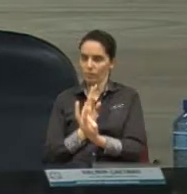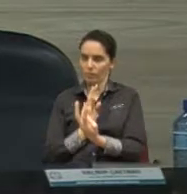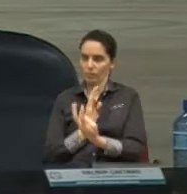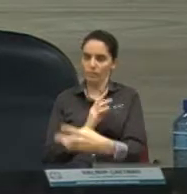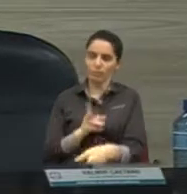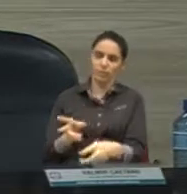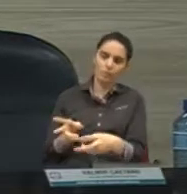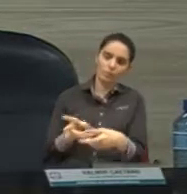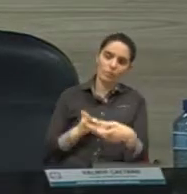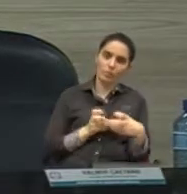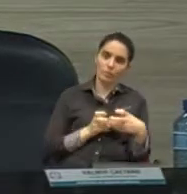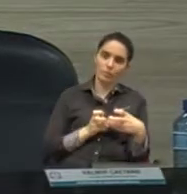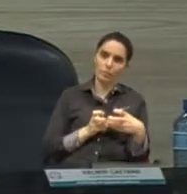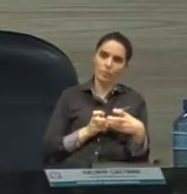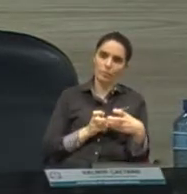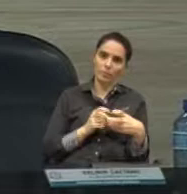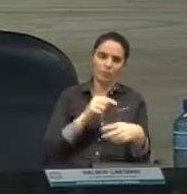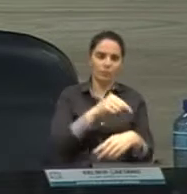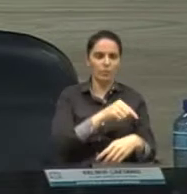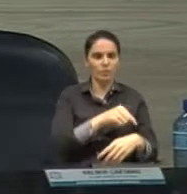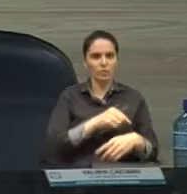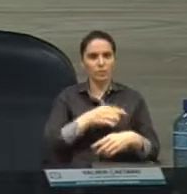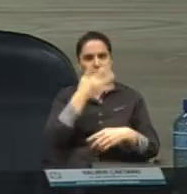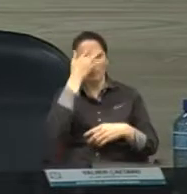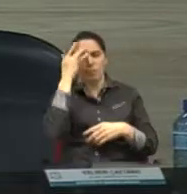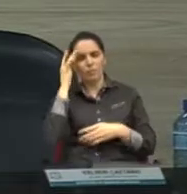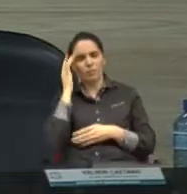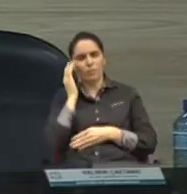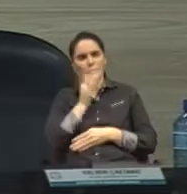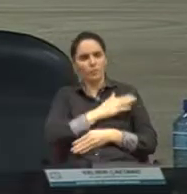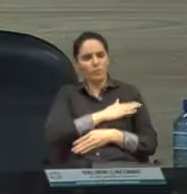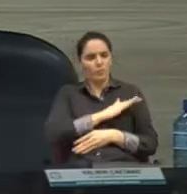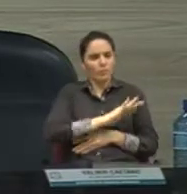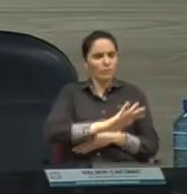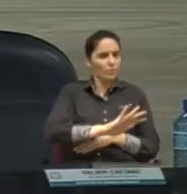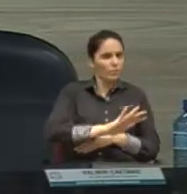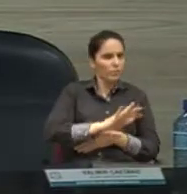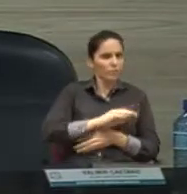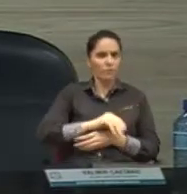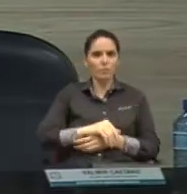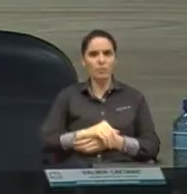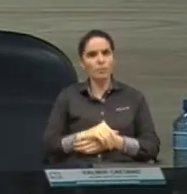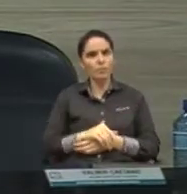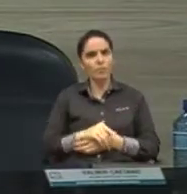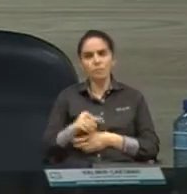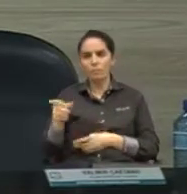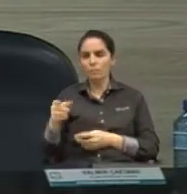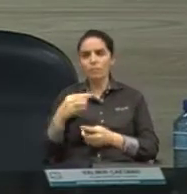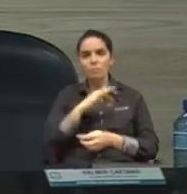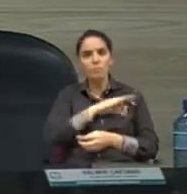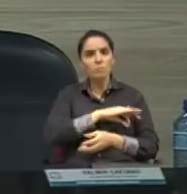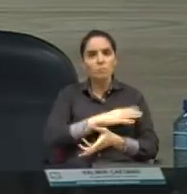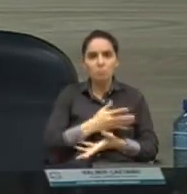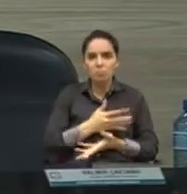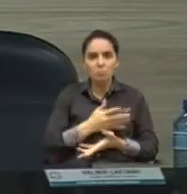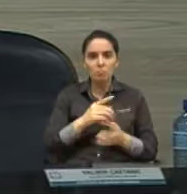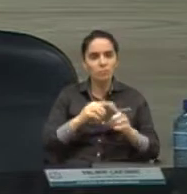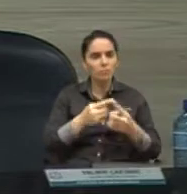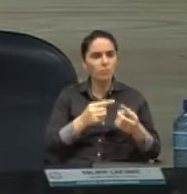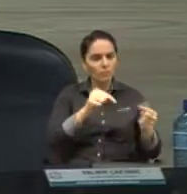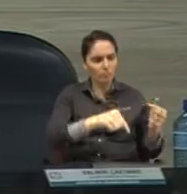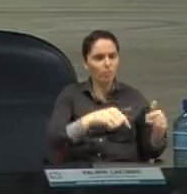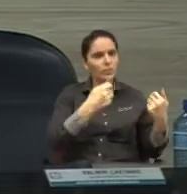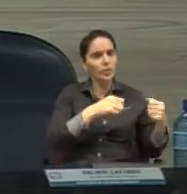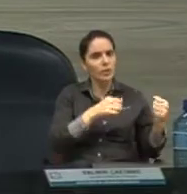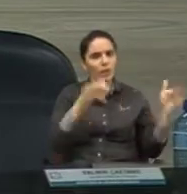percebe que existe um incômodo às vezes da própria sociedade em ter o policial por perto, quando na verdade deveria estar feliz,